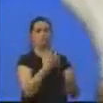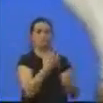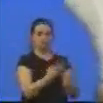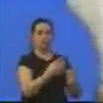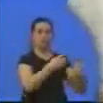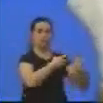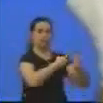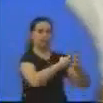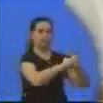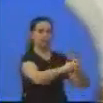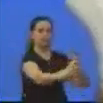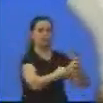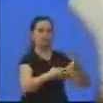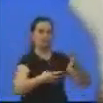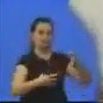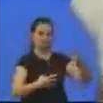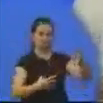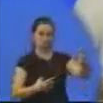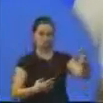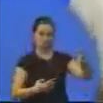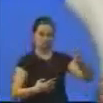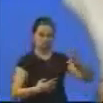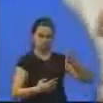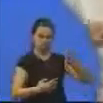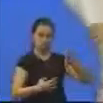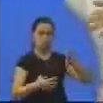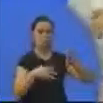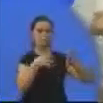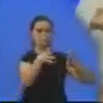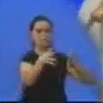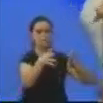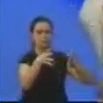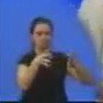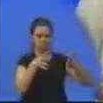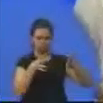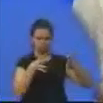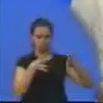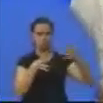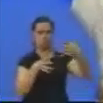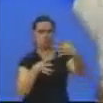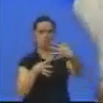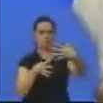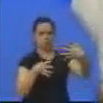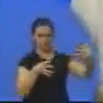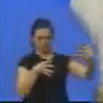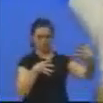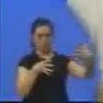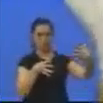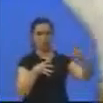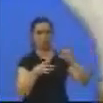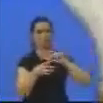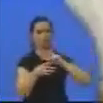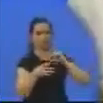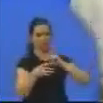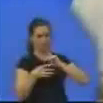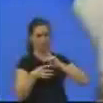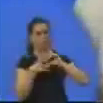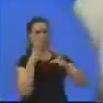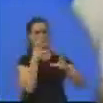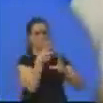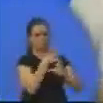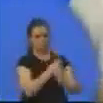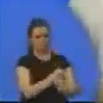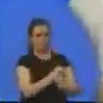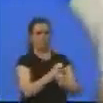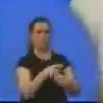vou multiplicar por 4 um lado, vou multiplicar por 4 o outro, e vou multiplicar por 4 o outro. Aí eu tenho os 4 fios. Esta soma